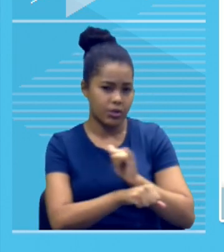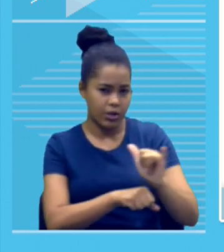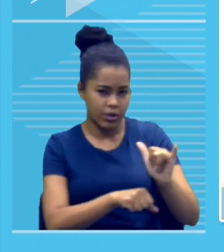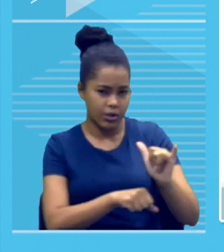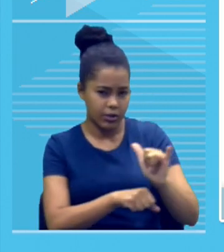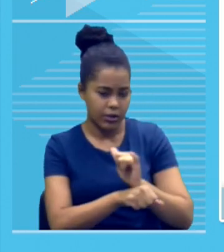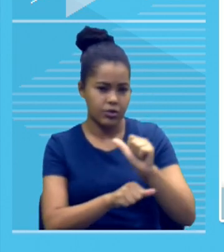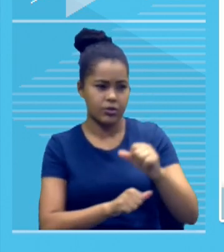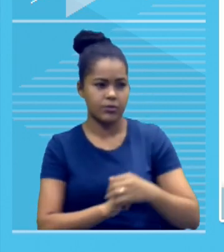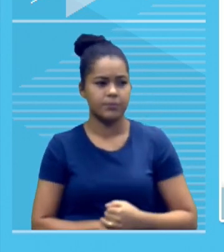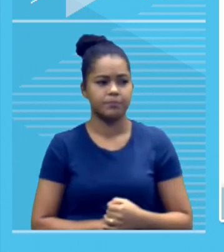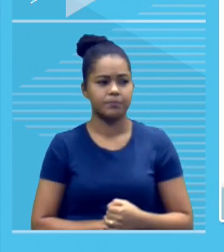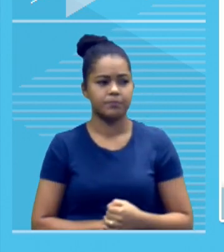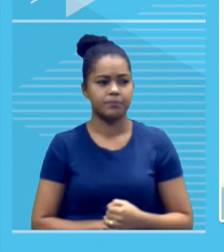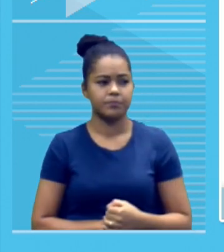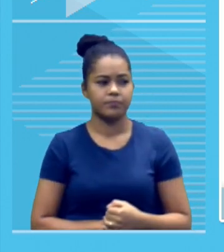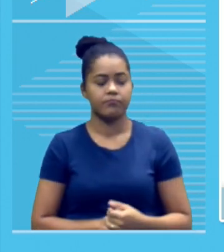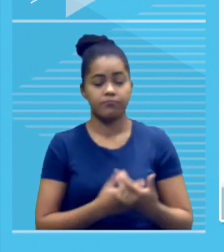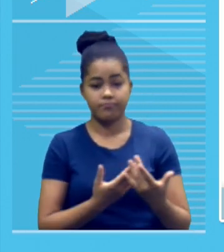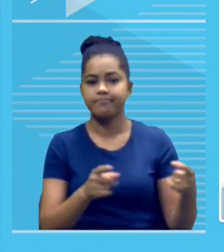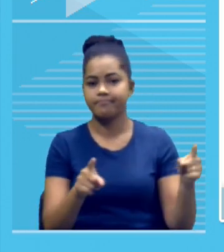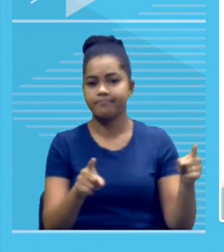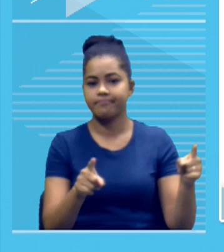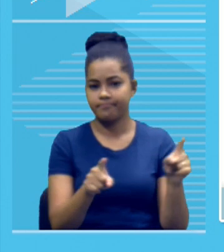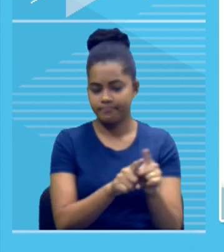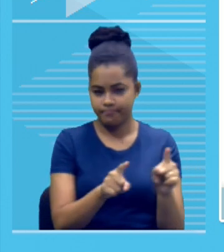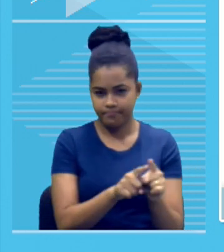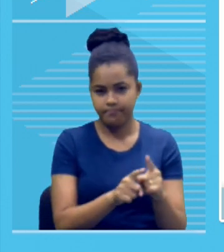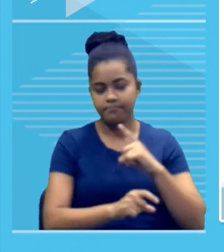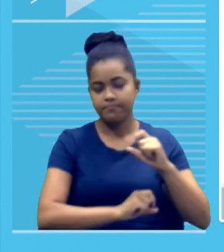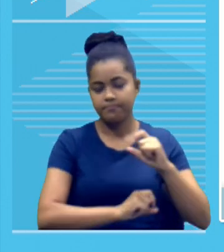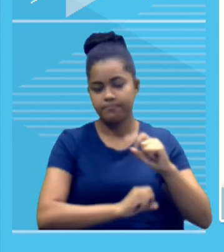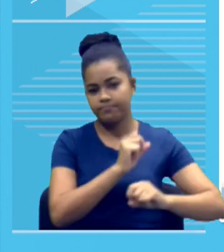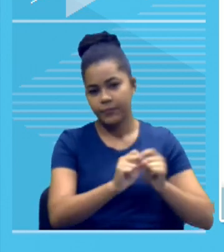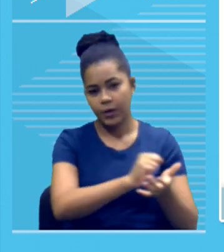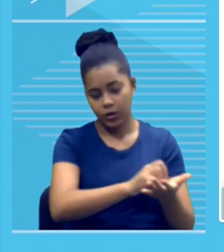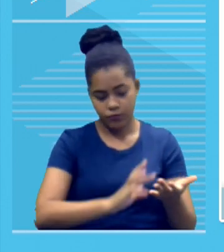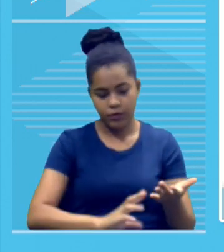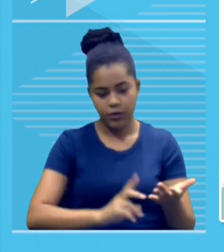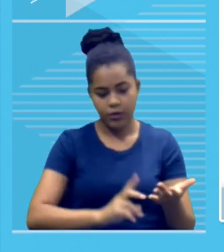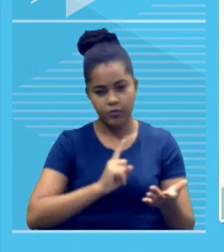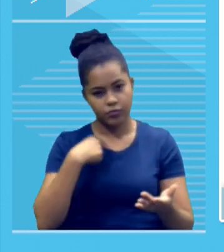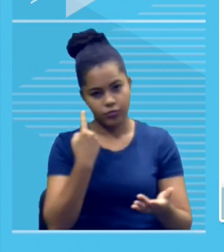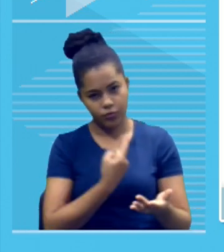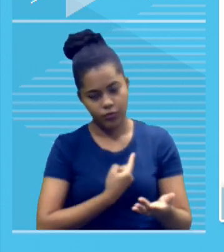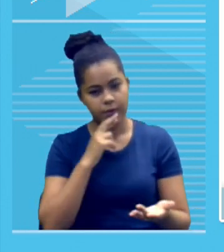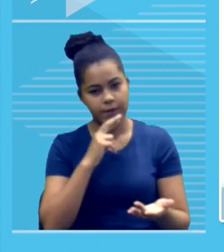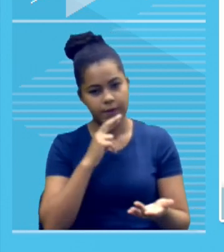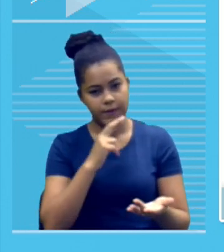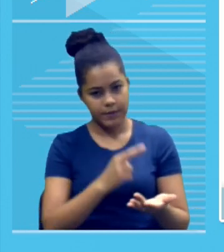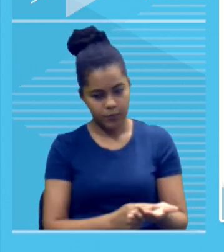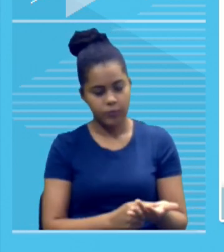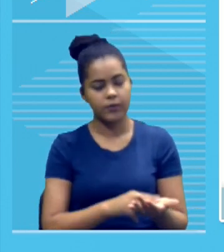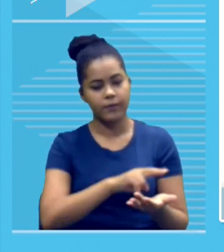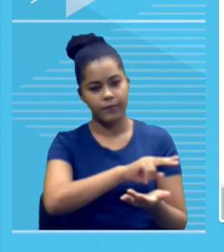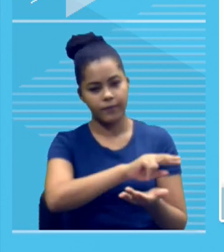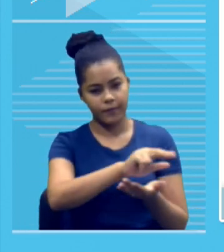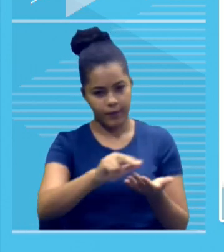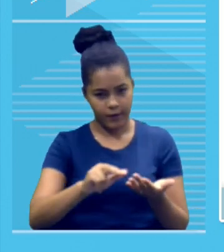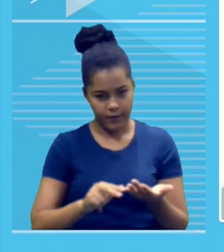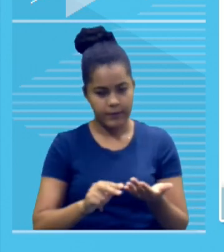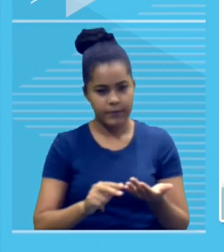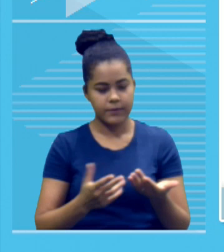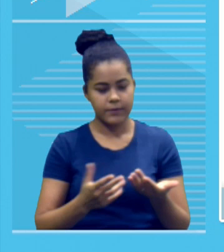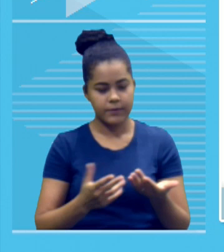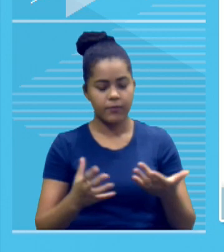fazer exercício de classe, que é o ponto alto da nossa aula, é a aplicação do exercício associado ao